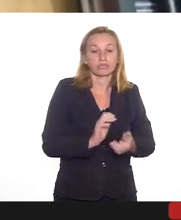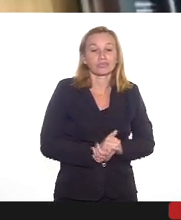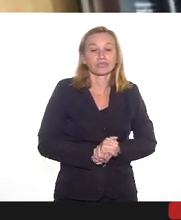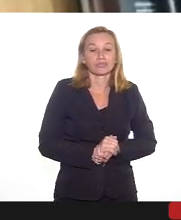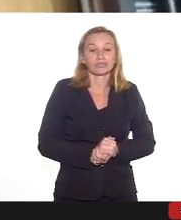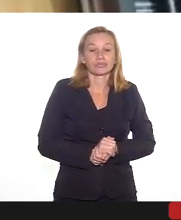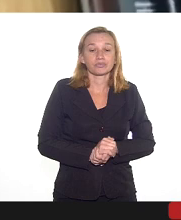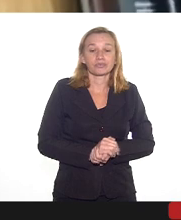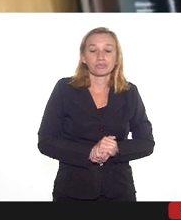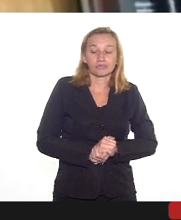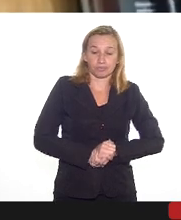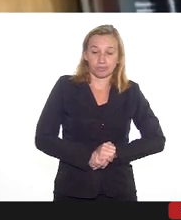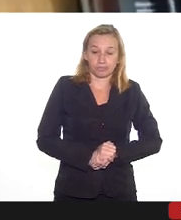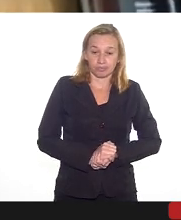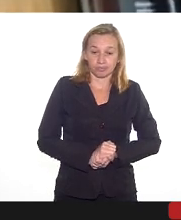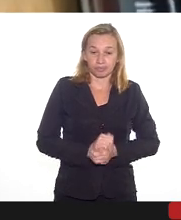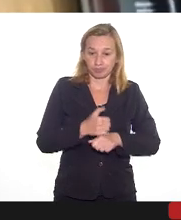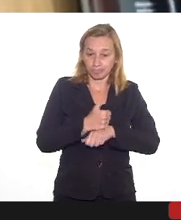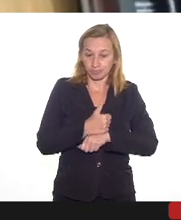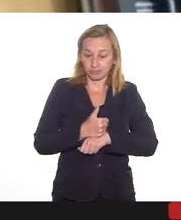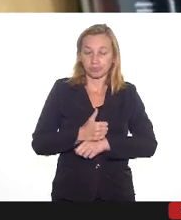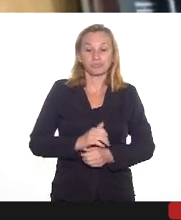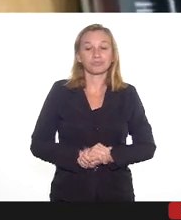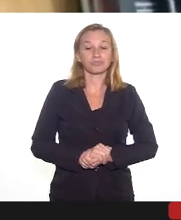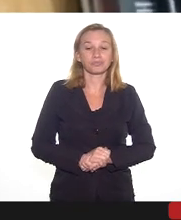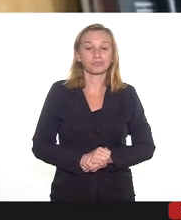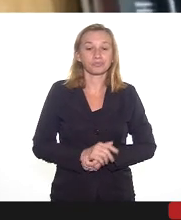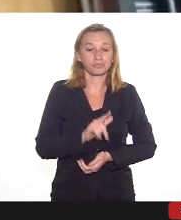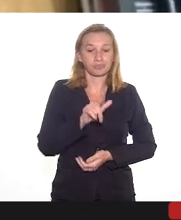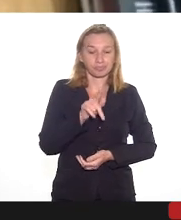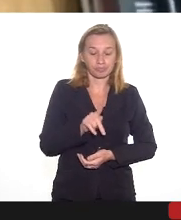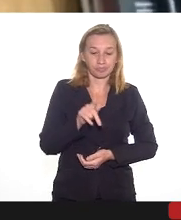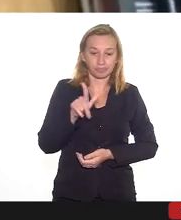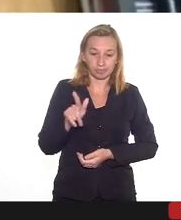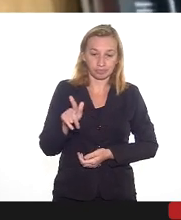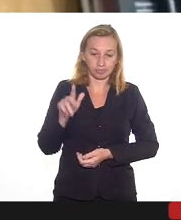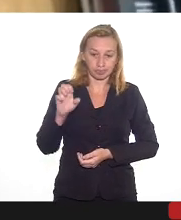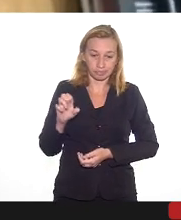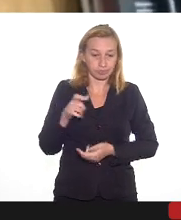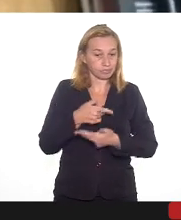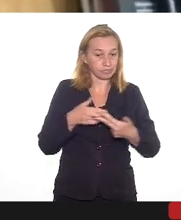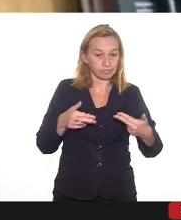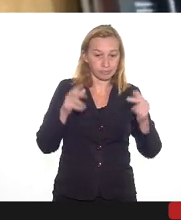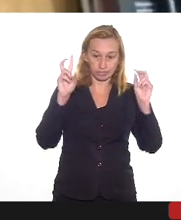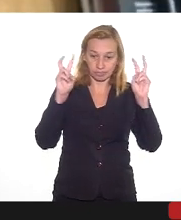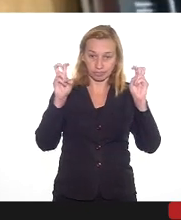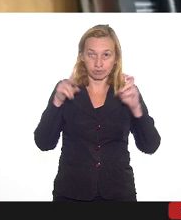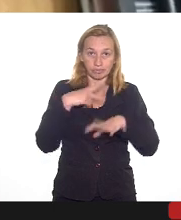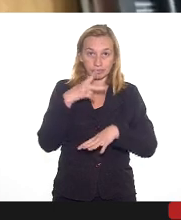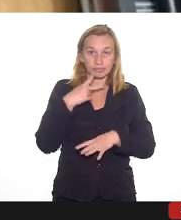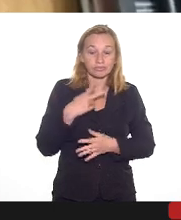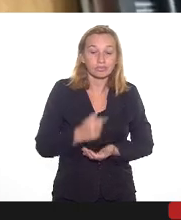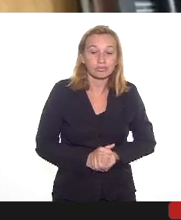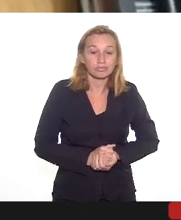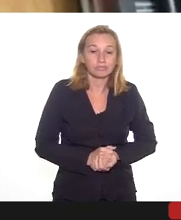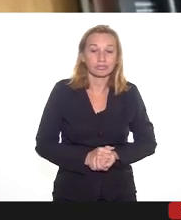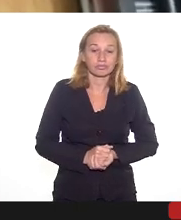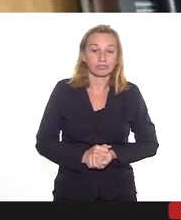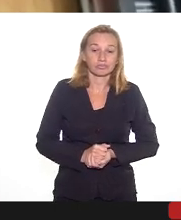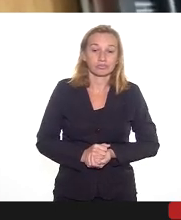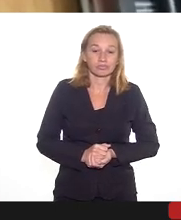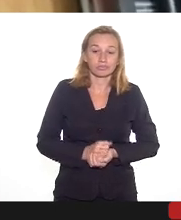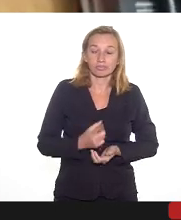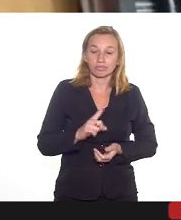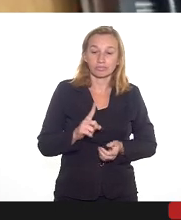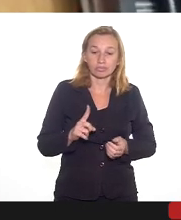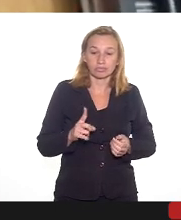às progressões, deputado Flávio Serafini, a PGE já deu parecer em várias situações dizendo que há direito subjetivo e que não há